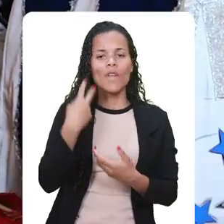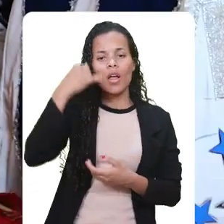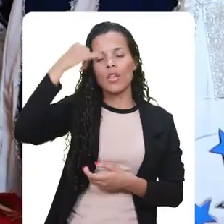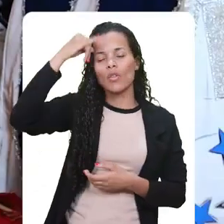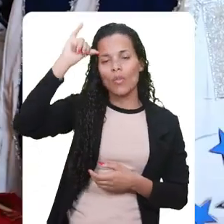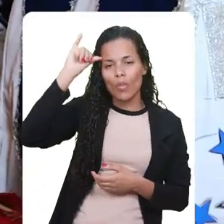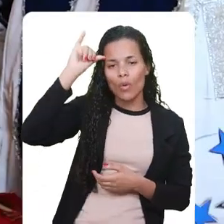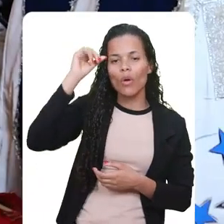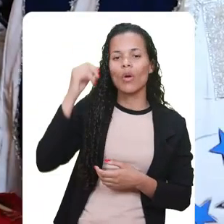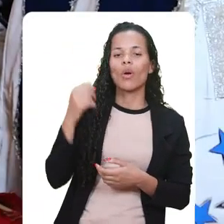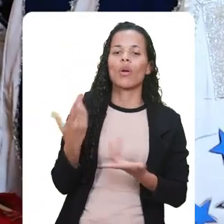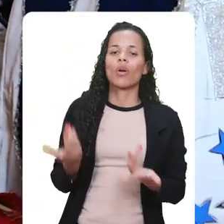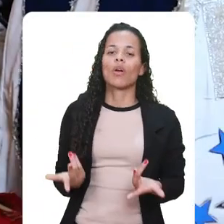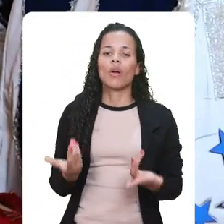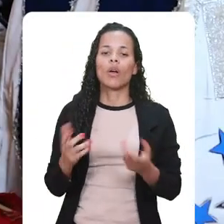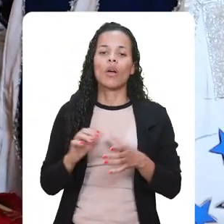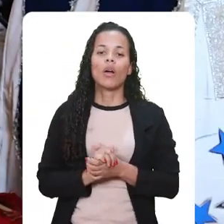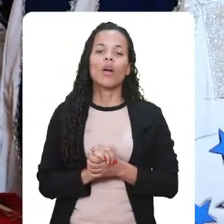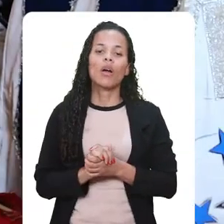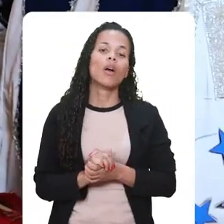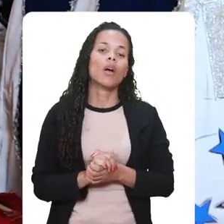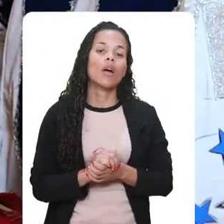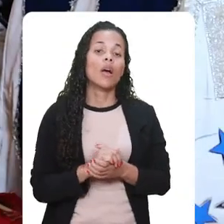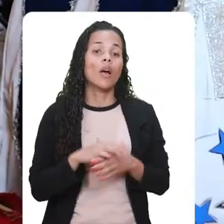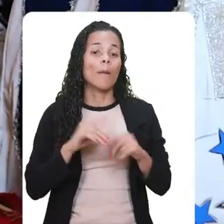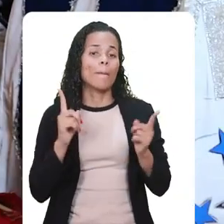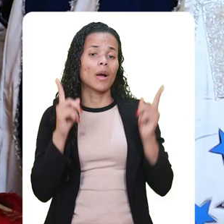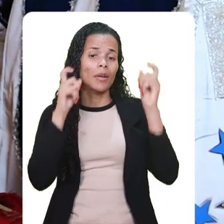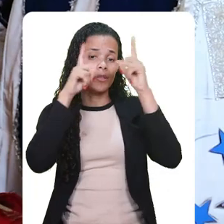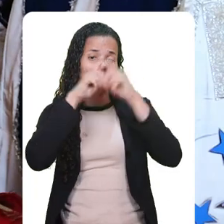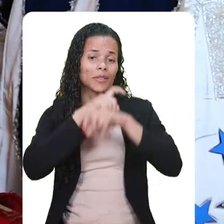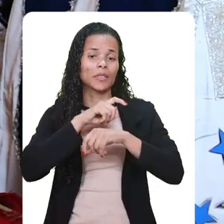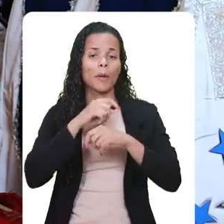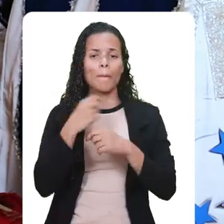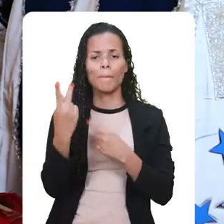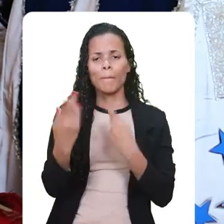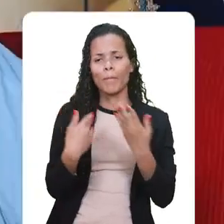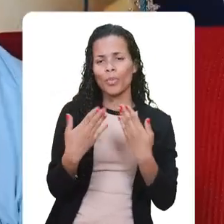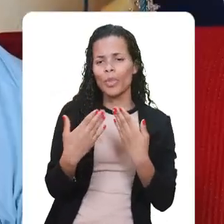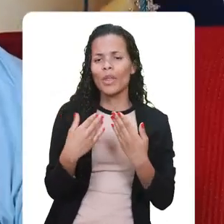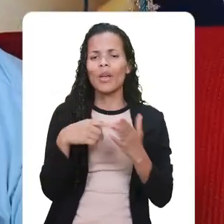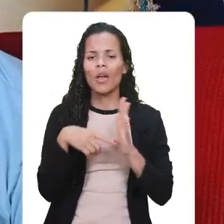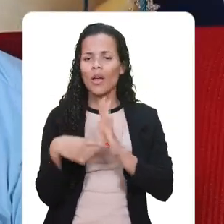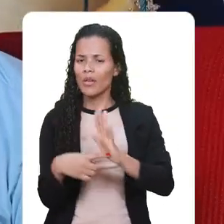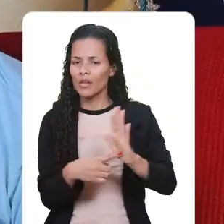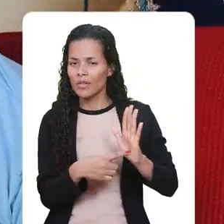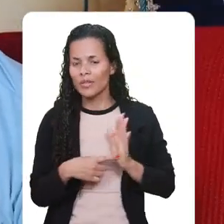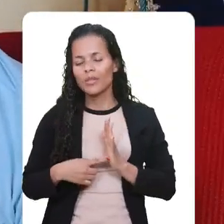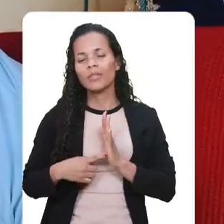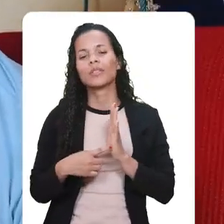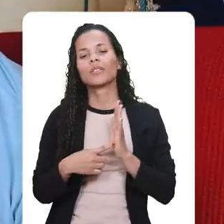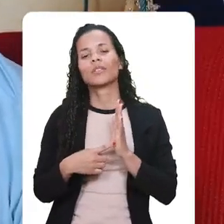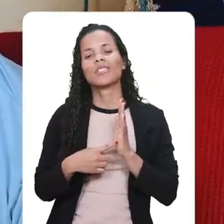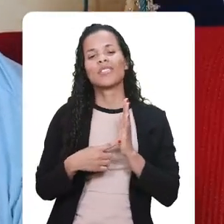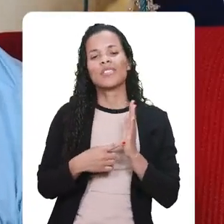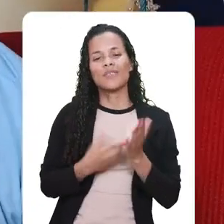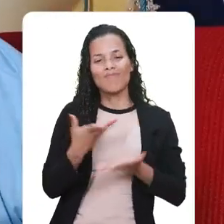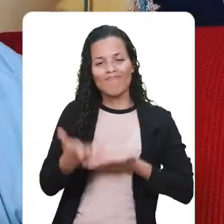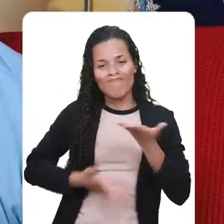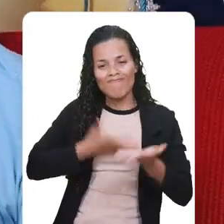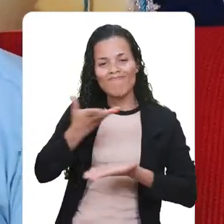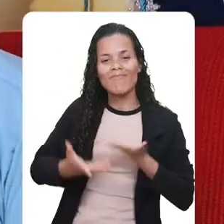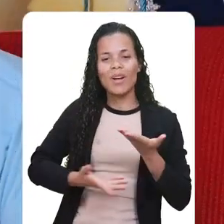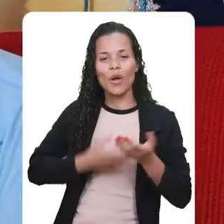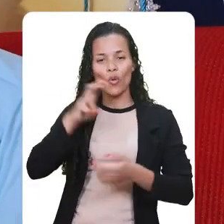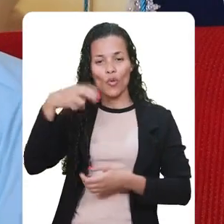que fala do boi. Então, é muito difícil para a gente hoje, que somos representantes, de